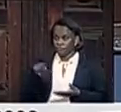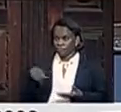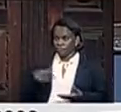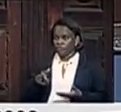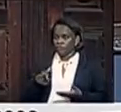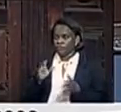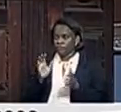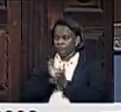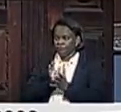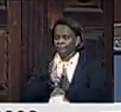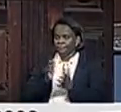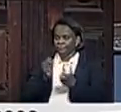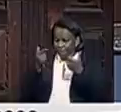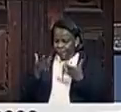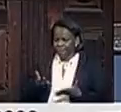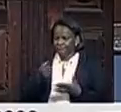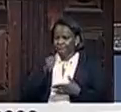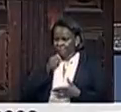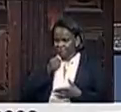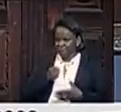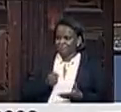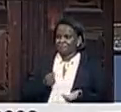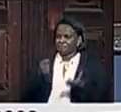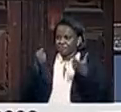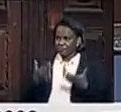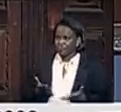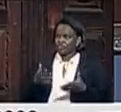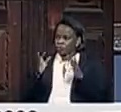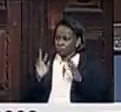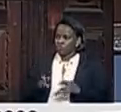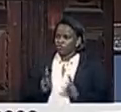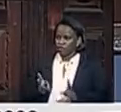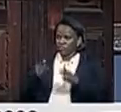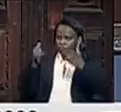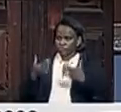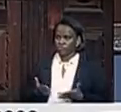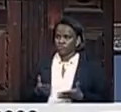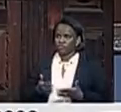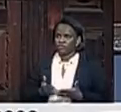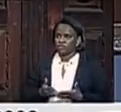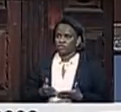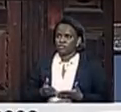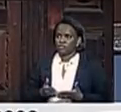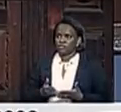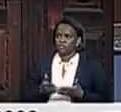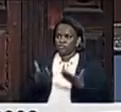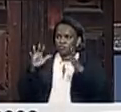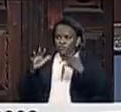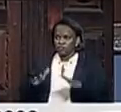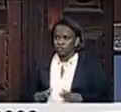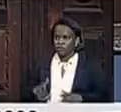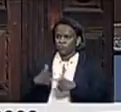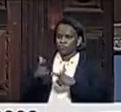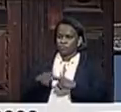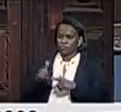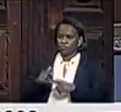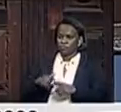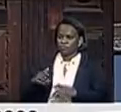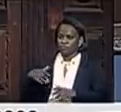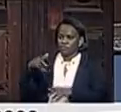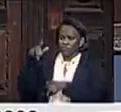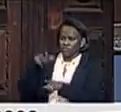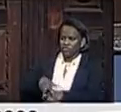a nossa fala nessa tribuna já é de encontro ao que vínhamos falando desde o início. O problema é o mérito, está caindo nas costas dos servidores,